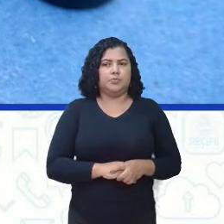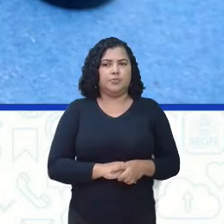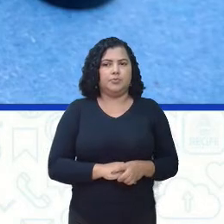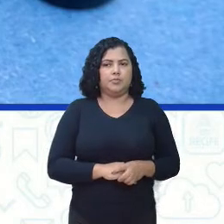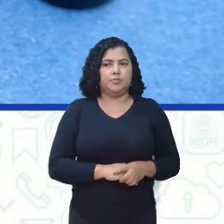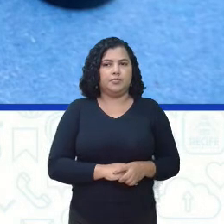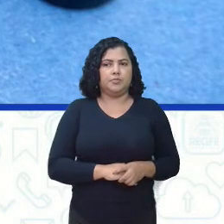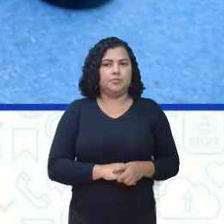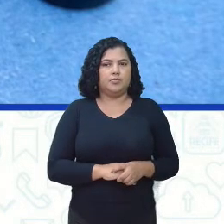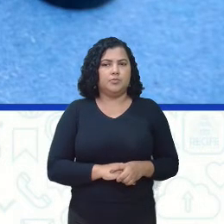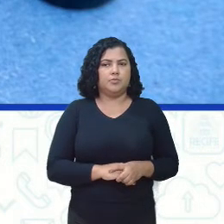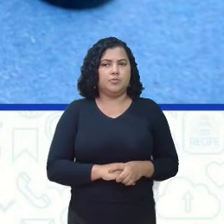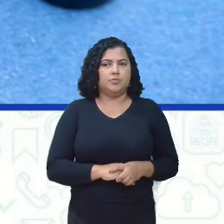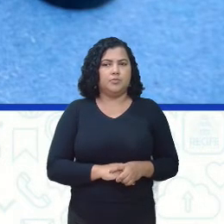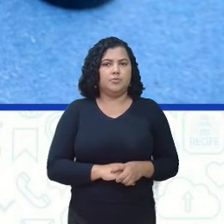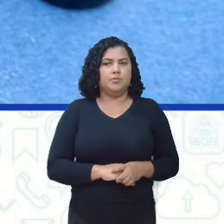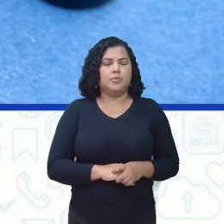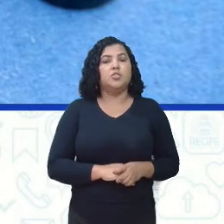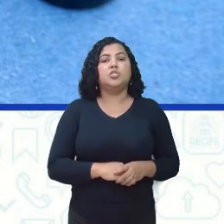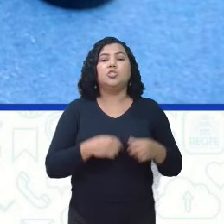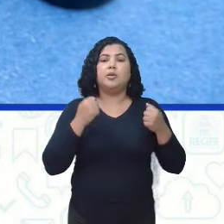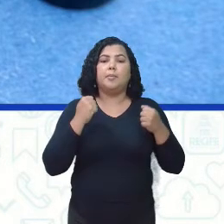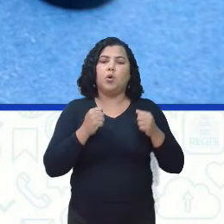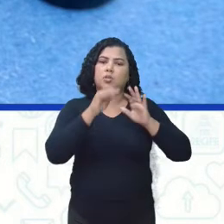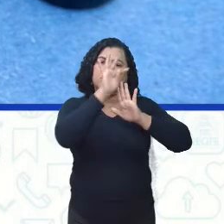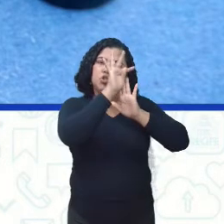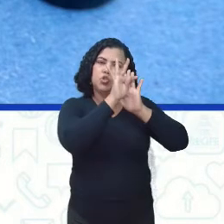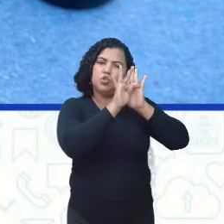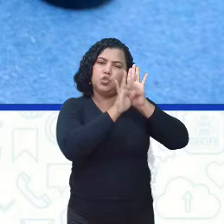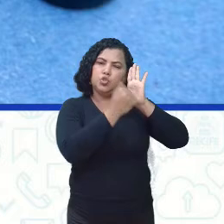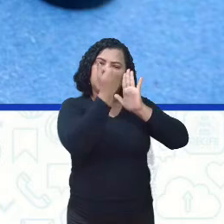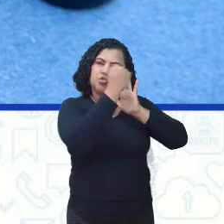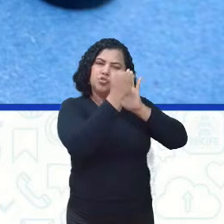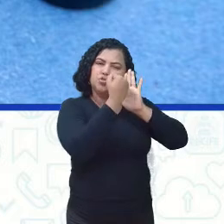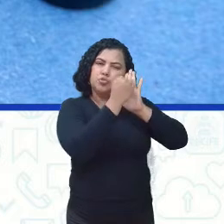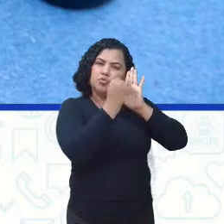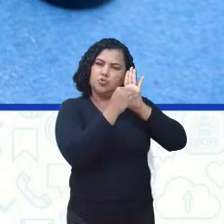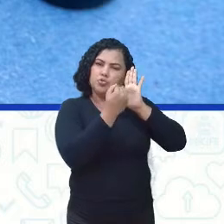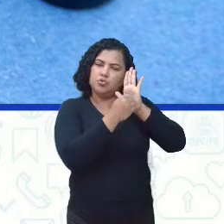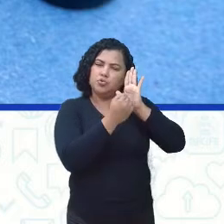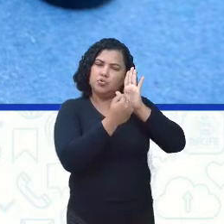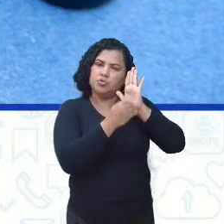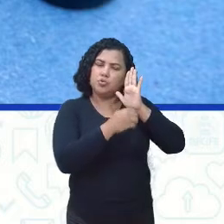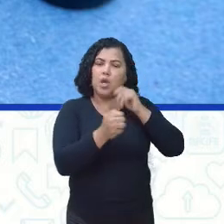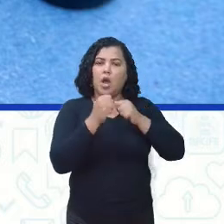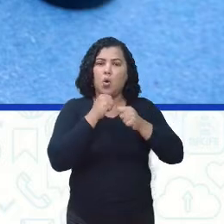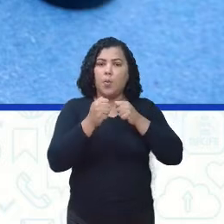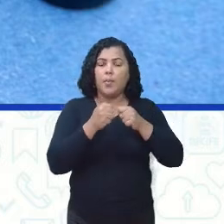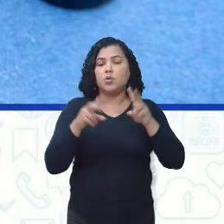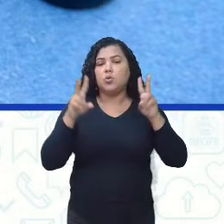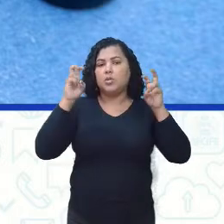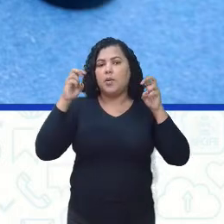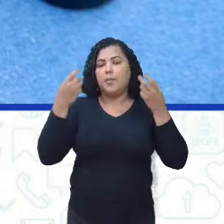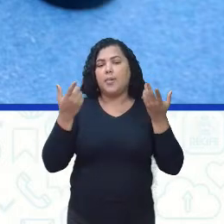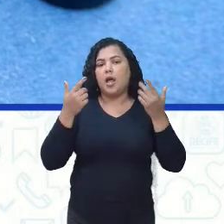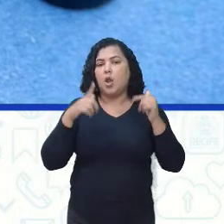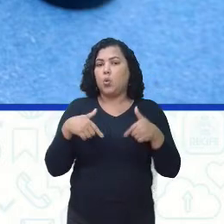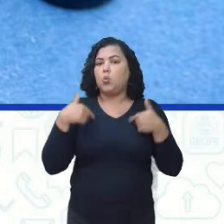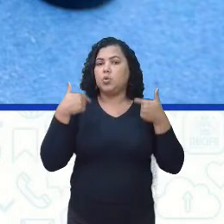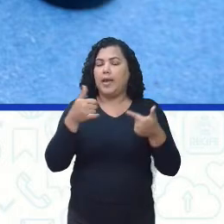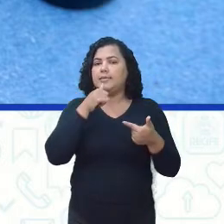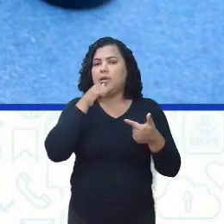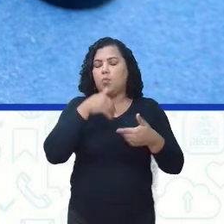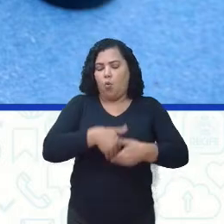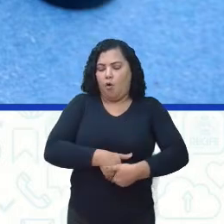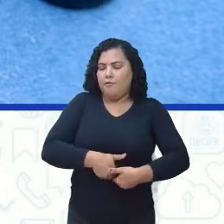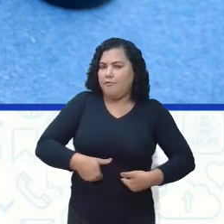no argumento de enumeração, fazer uma lista, listar argumentos sobre o tema para defesa do seu ponto de vista. Por exemplo, se o tema é fome,